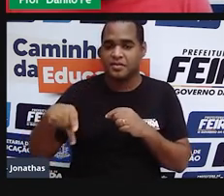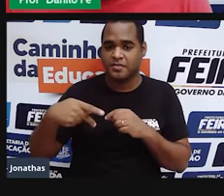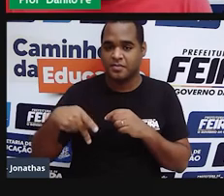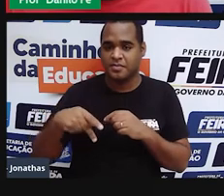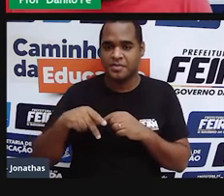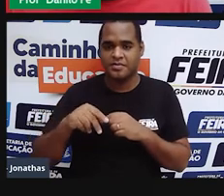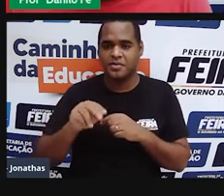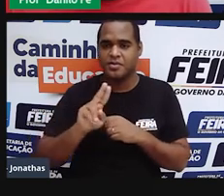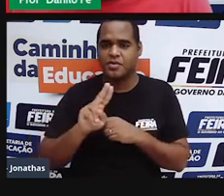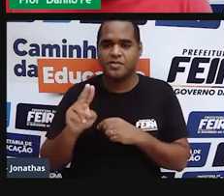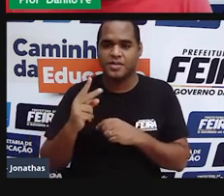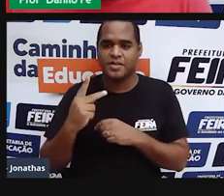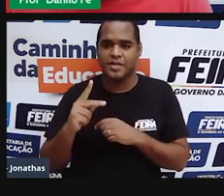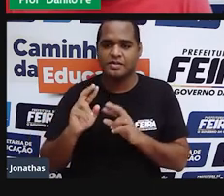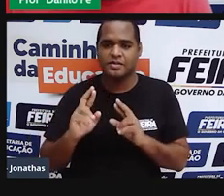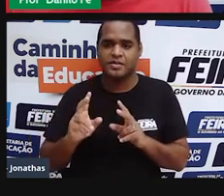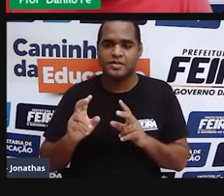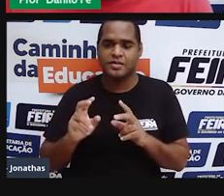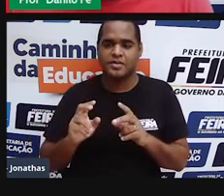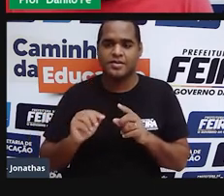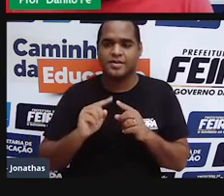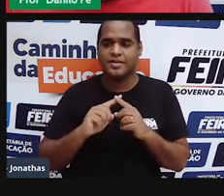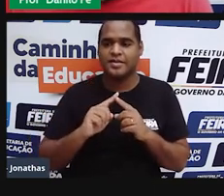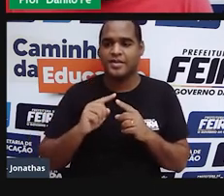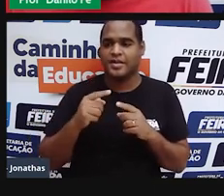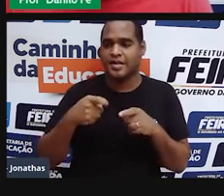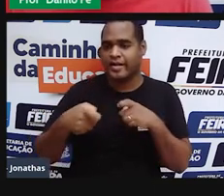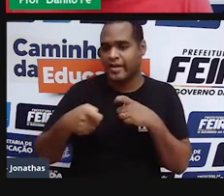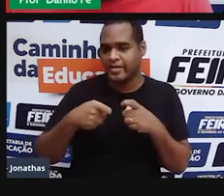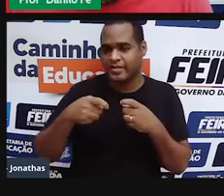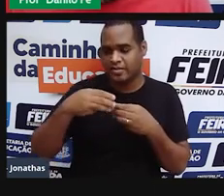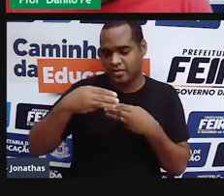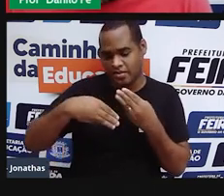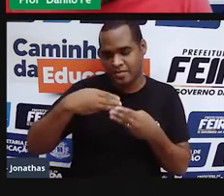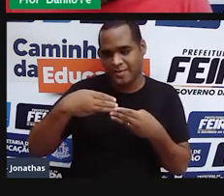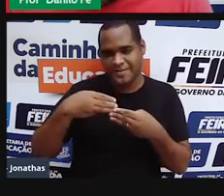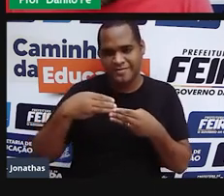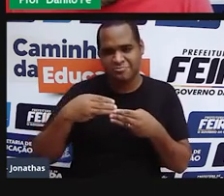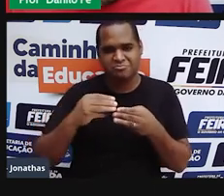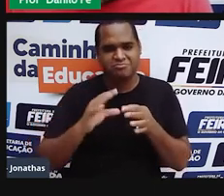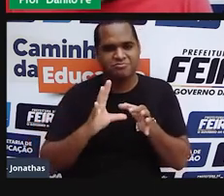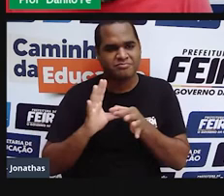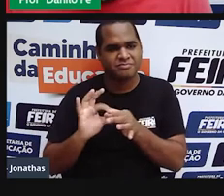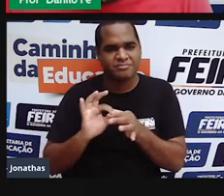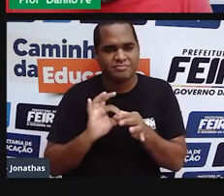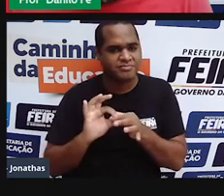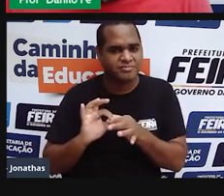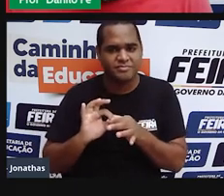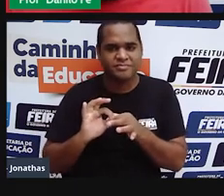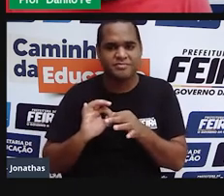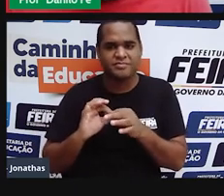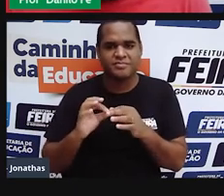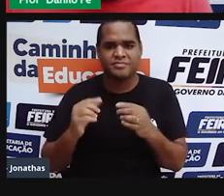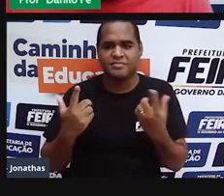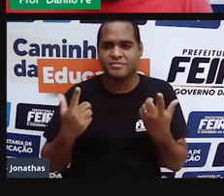guerra com esse nome eles vão em direção à venda equipe aliança uma